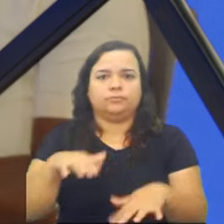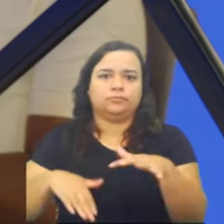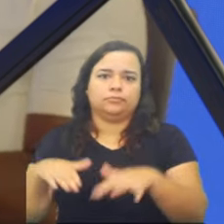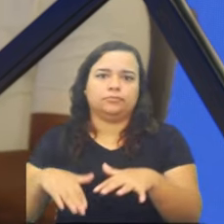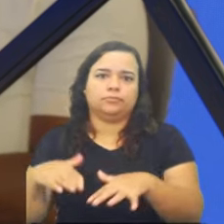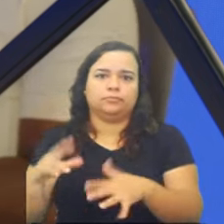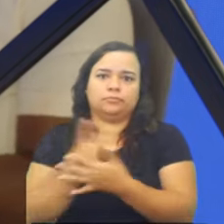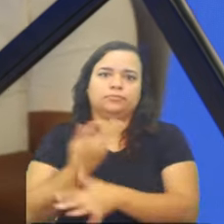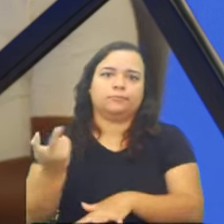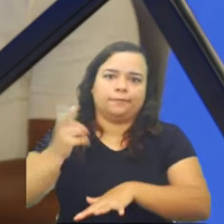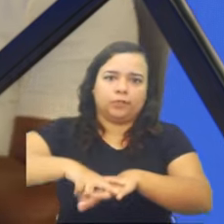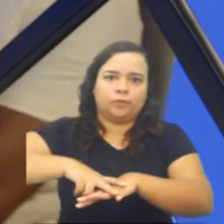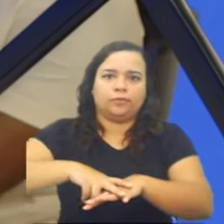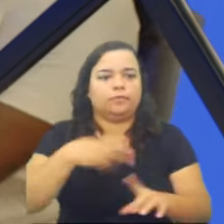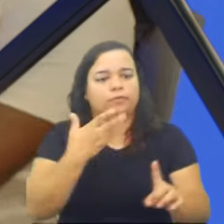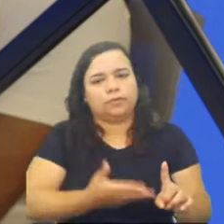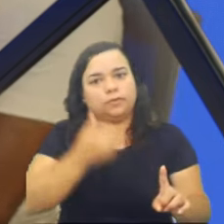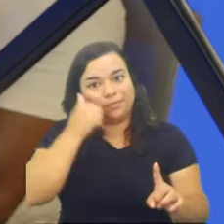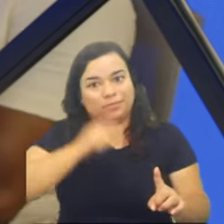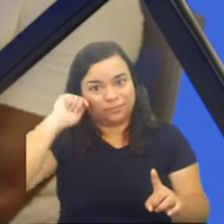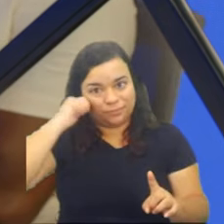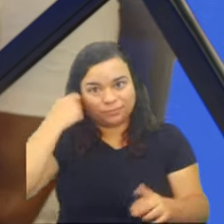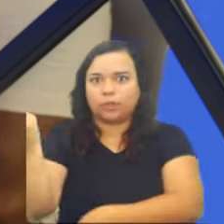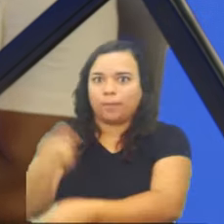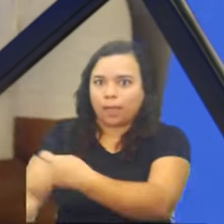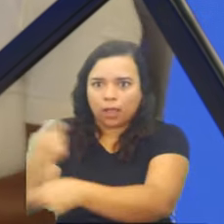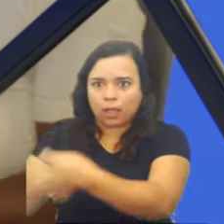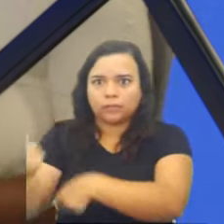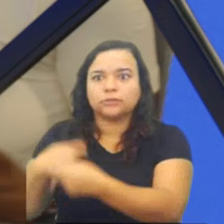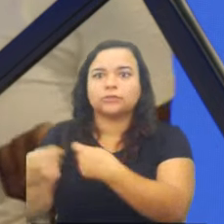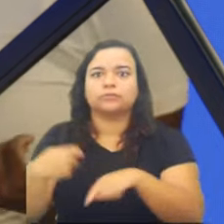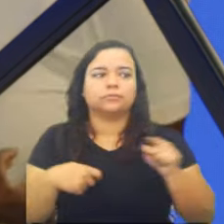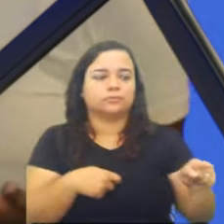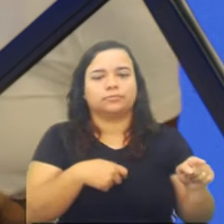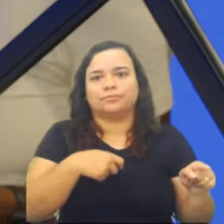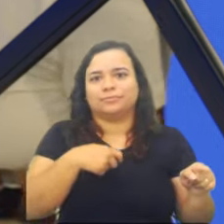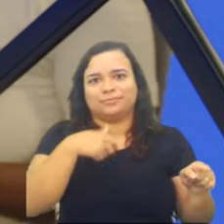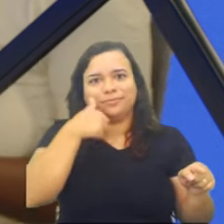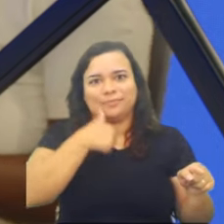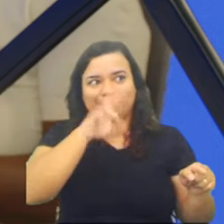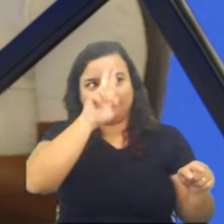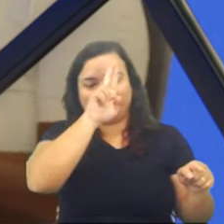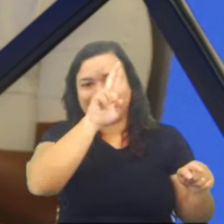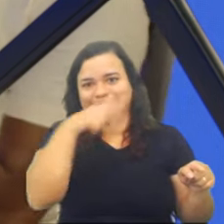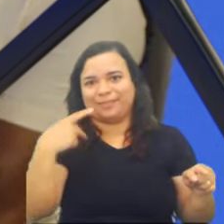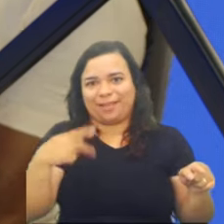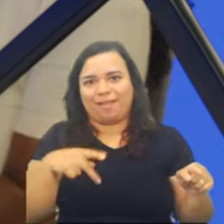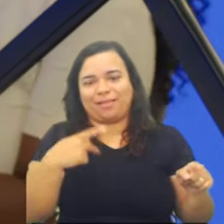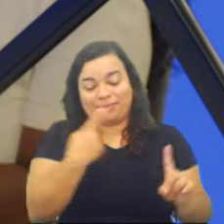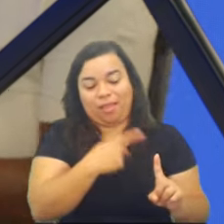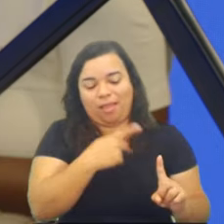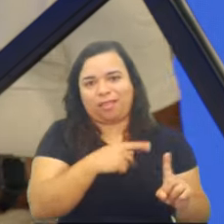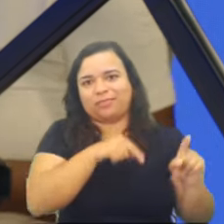dela que às vezes ficava viúva ela era que fazia o comércio que circulava porque ela tinha vergonha né então sempre